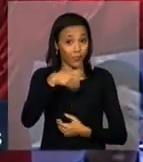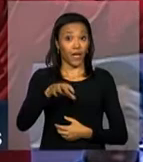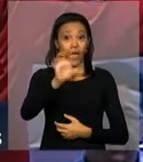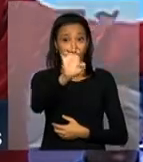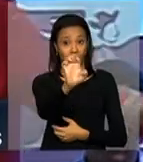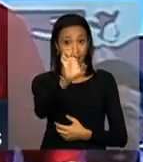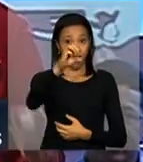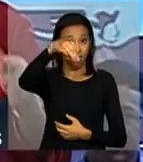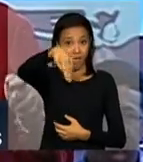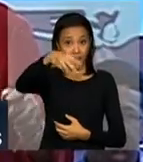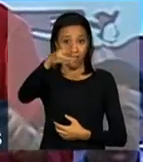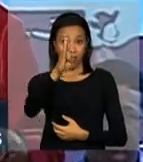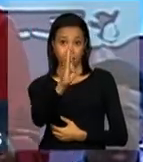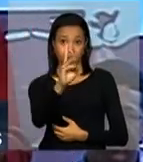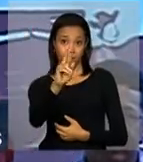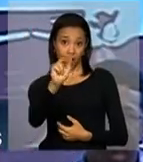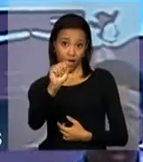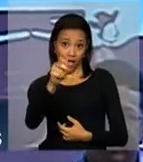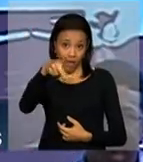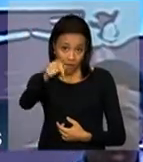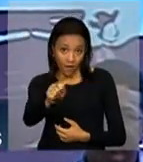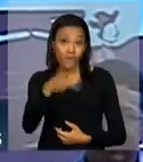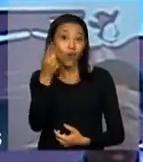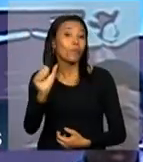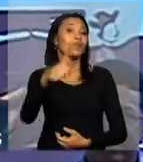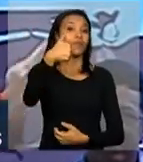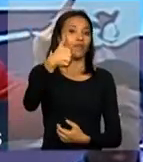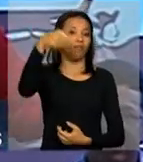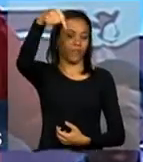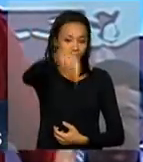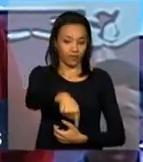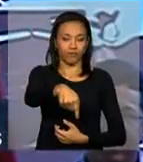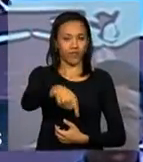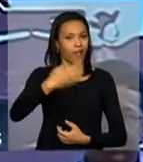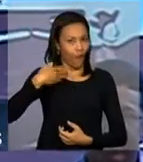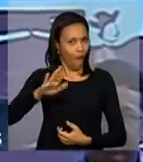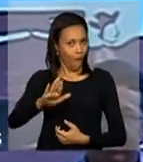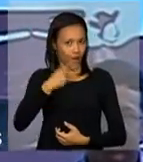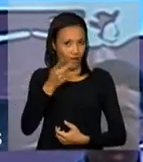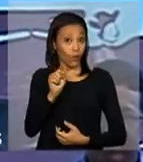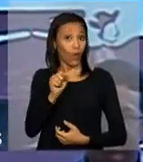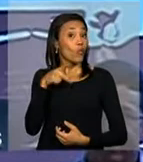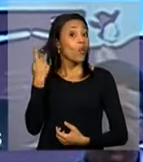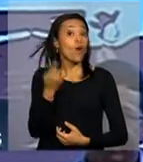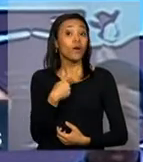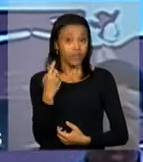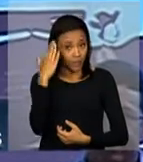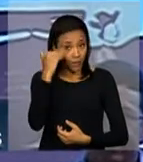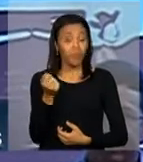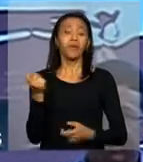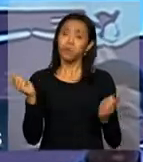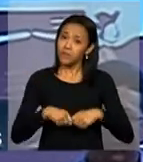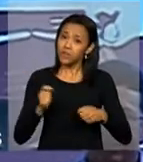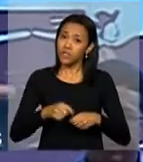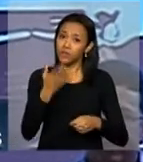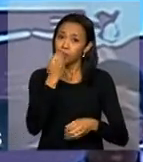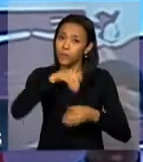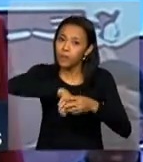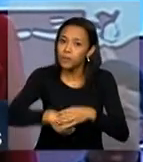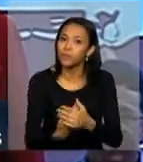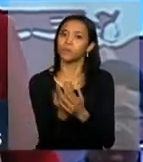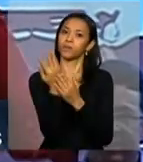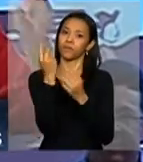isso, a Embrapa veio aqui e disse, olha, nós sabemos o que é possível produzir.